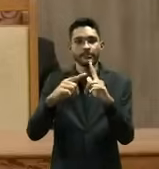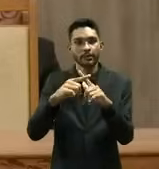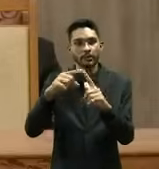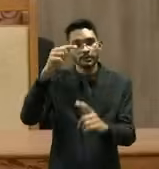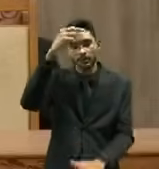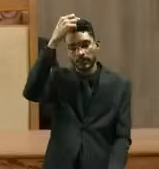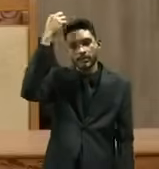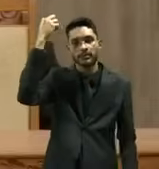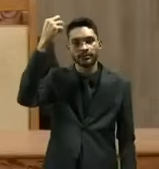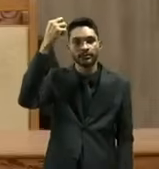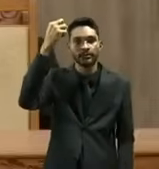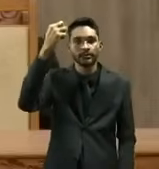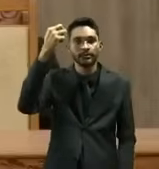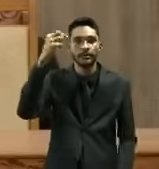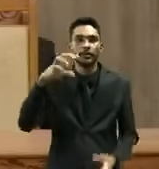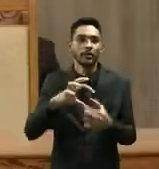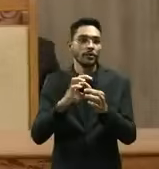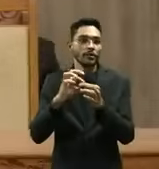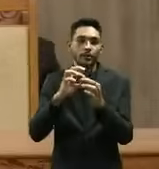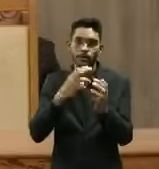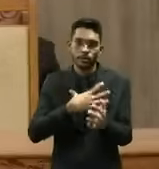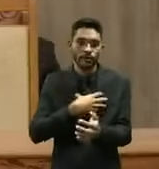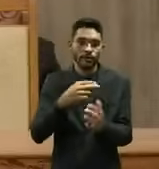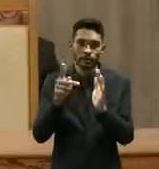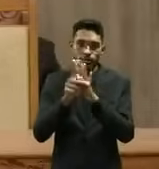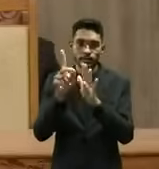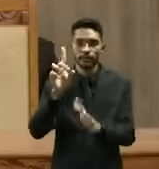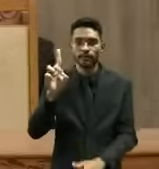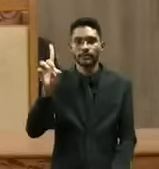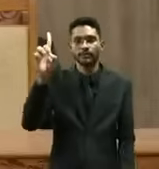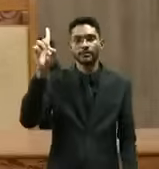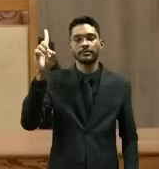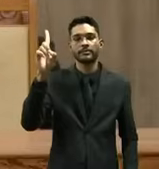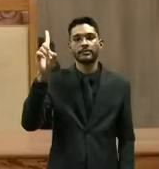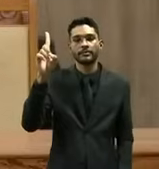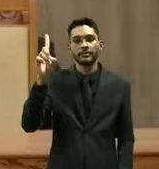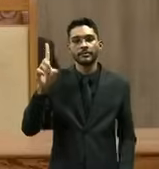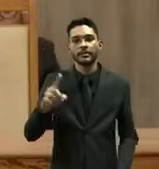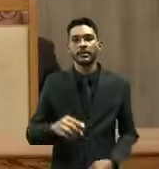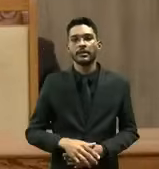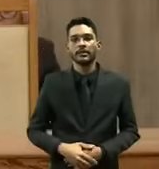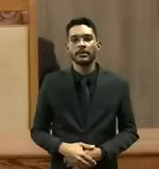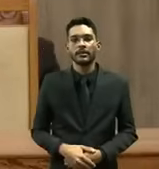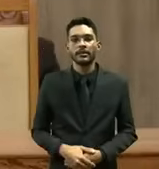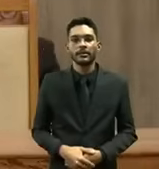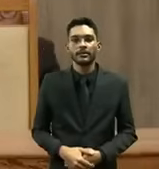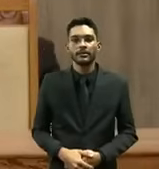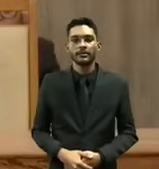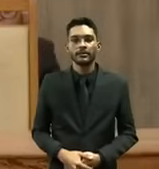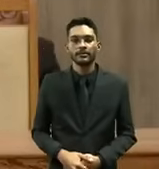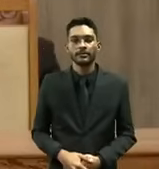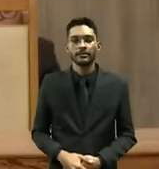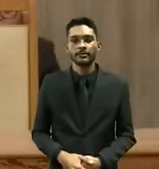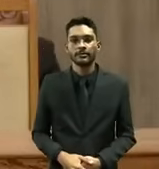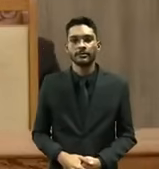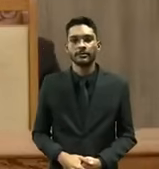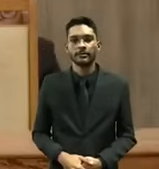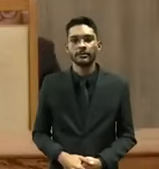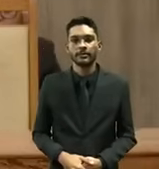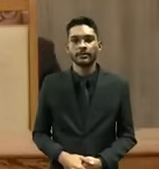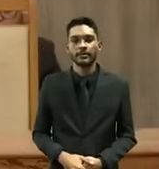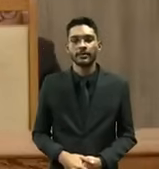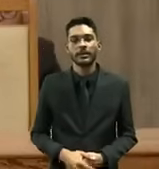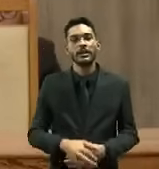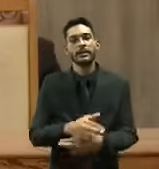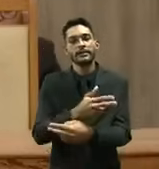Veja bem entenda bem agora A grande questão que nós estamos tendo hoje é que Muitas igrejas estão